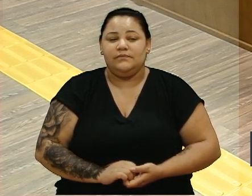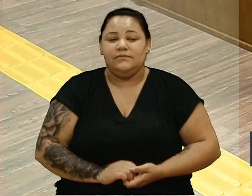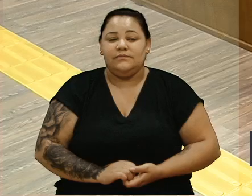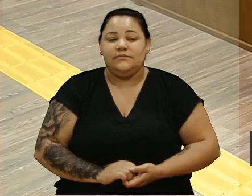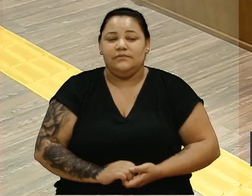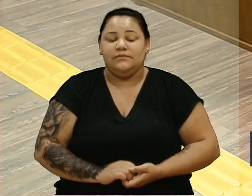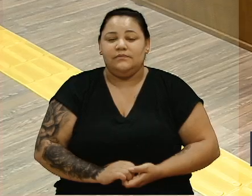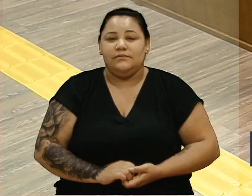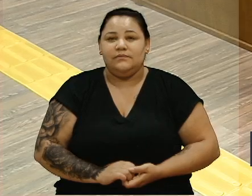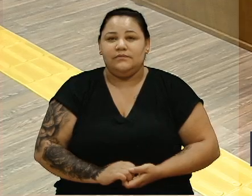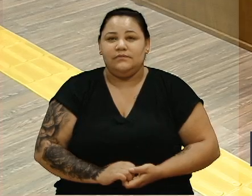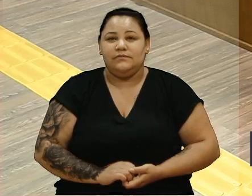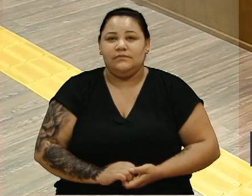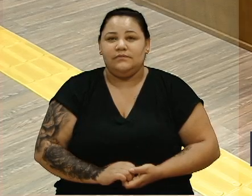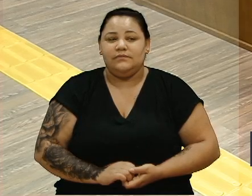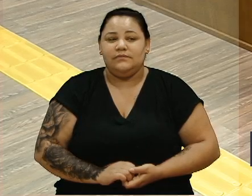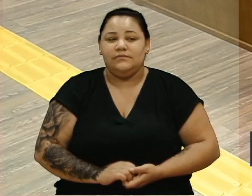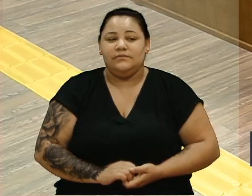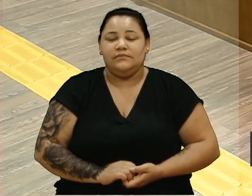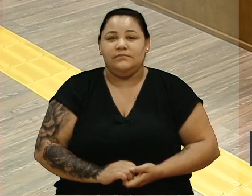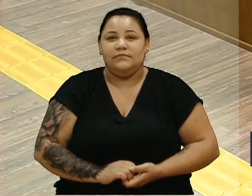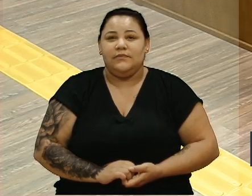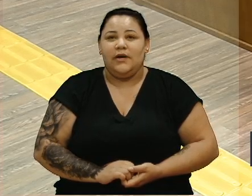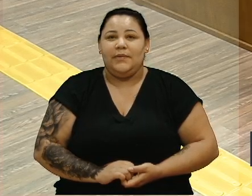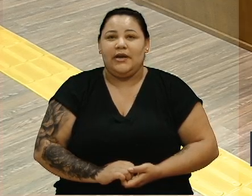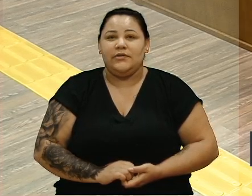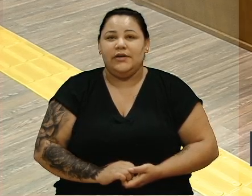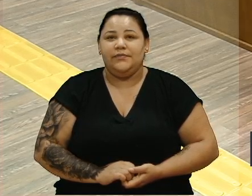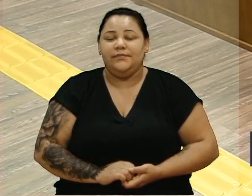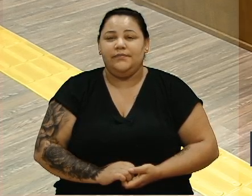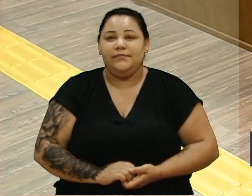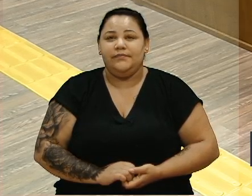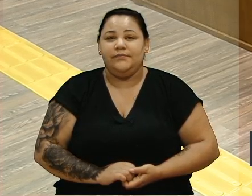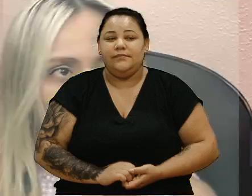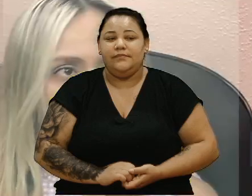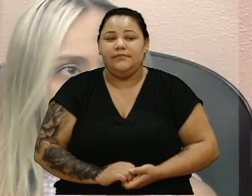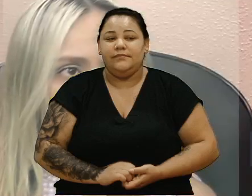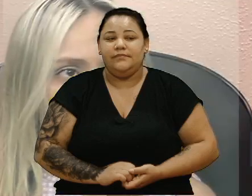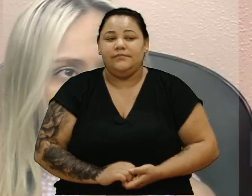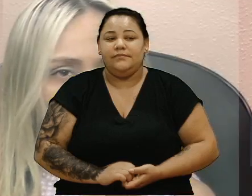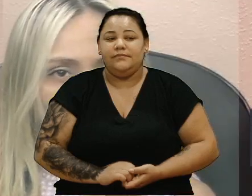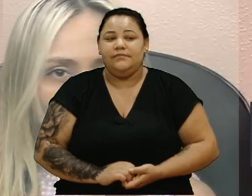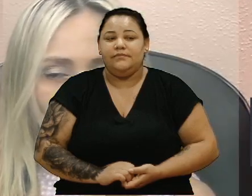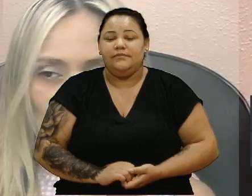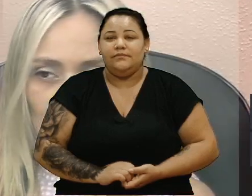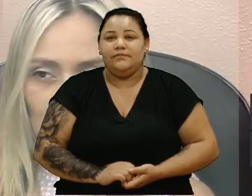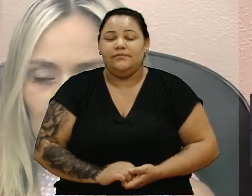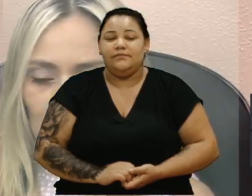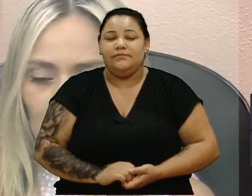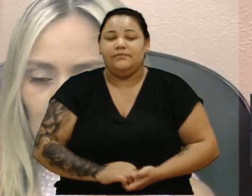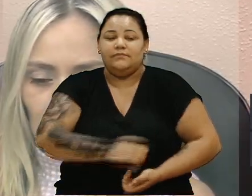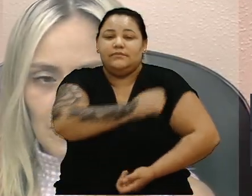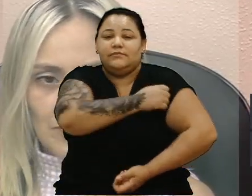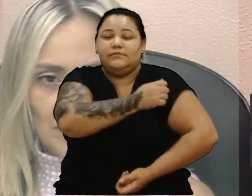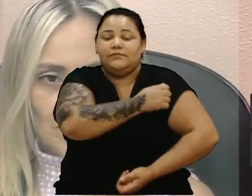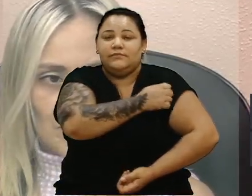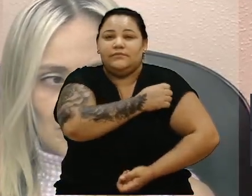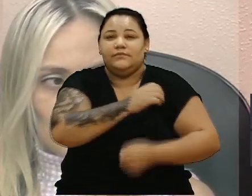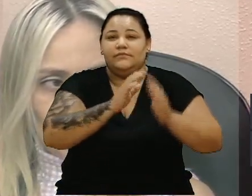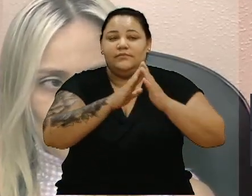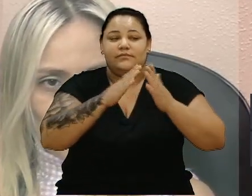Senhora presidente, senhoras e senhores vereadores, bom dia a todos. Parabenizar aqui o aluno do Colégio Tiradentes, Pietro